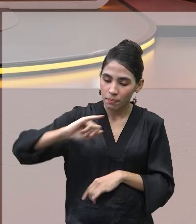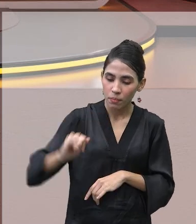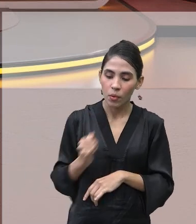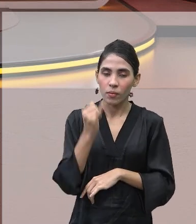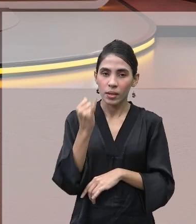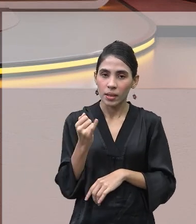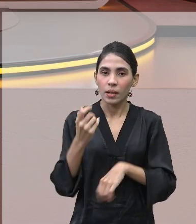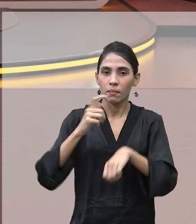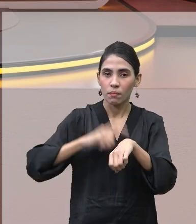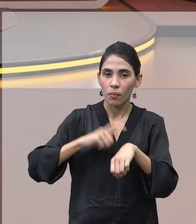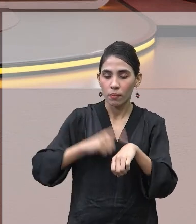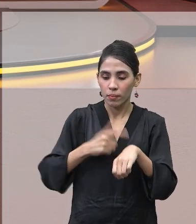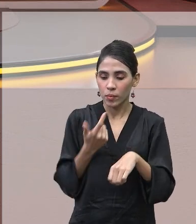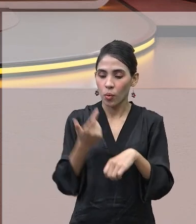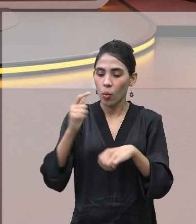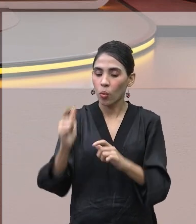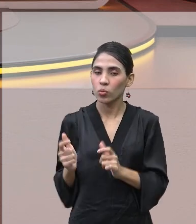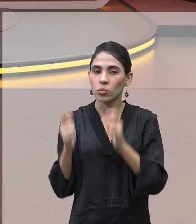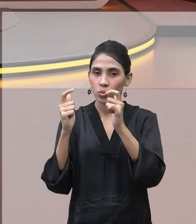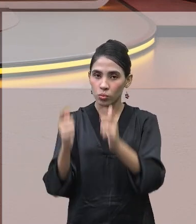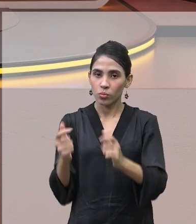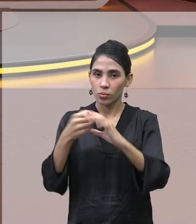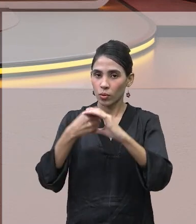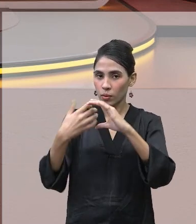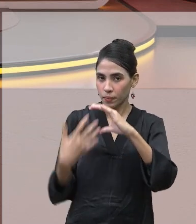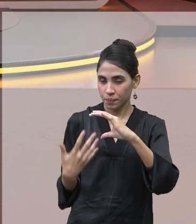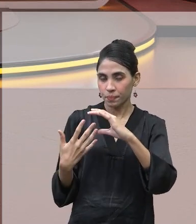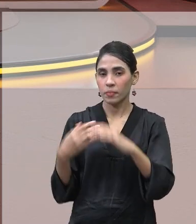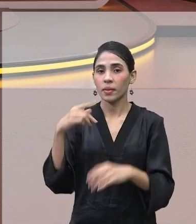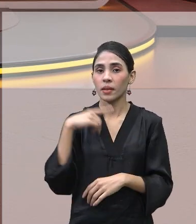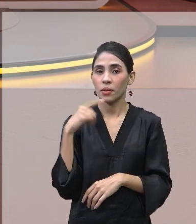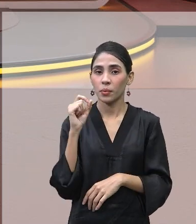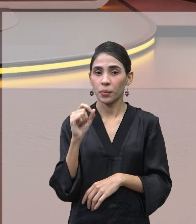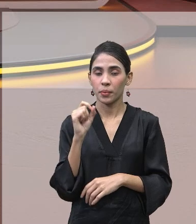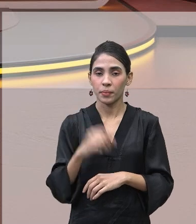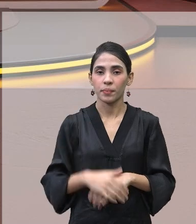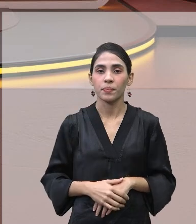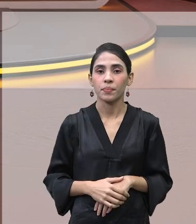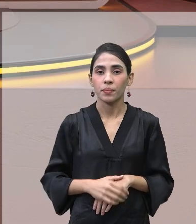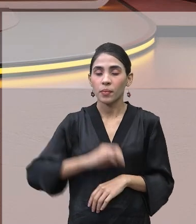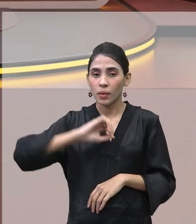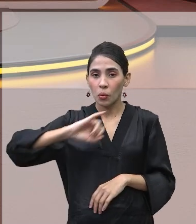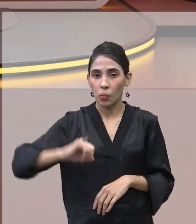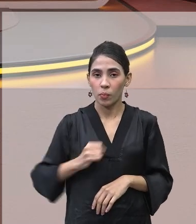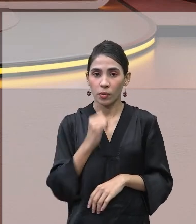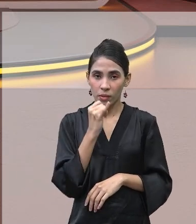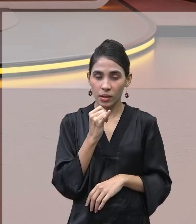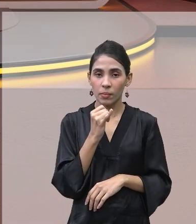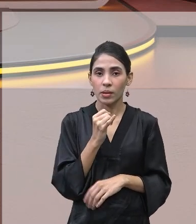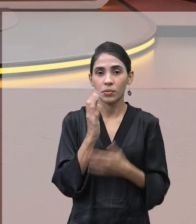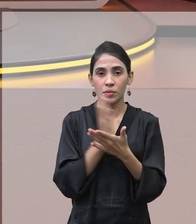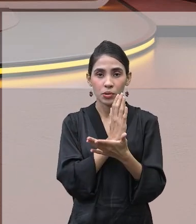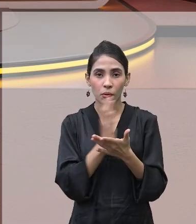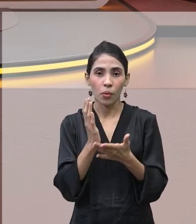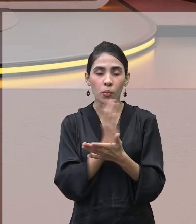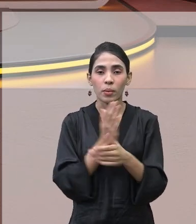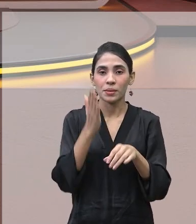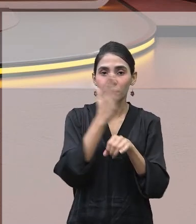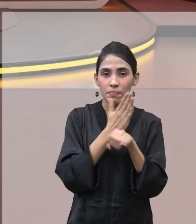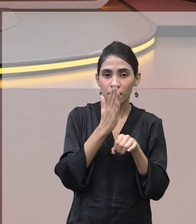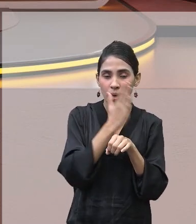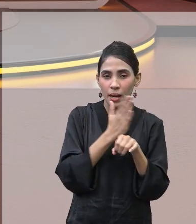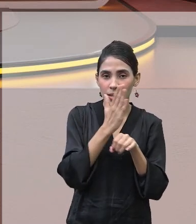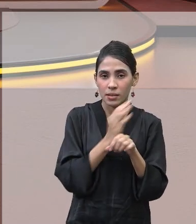ali para outras funções, levando em consideração o aproveitamento de algumas atividades